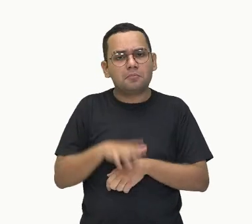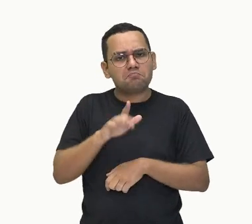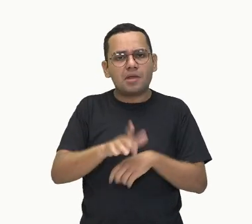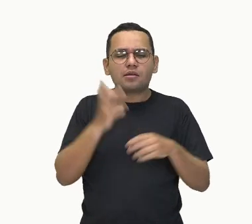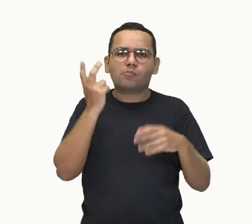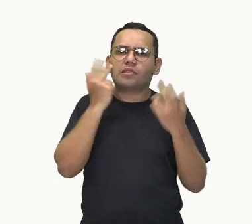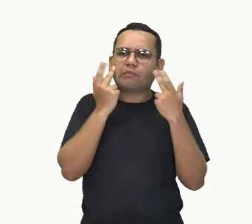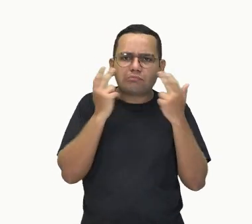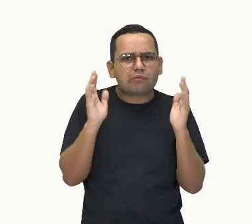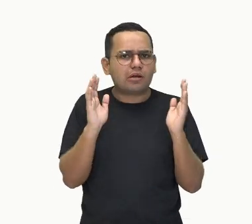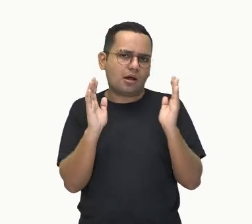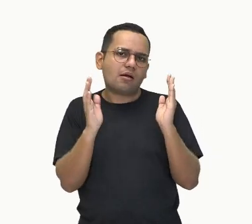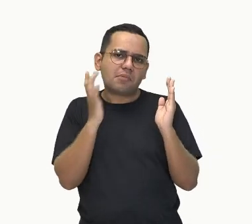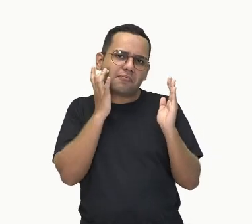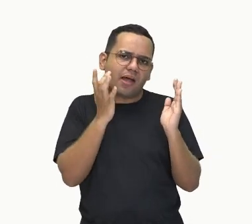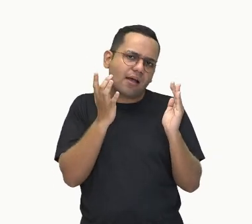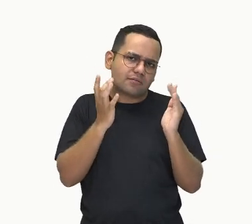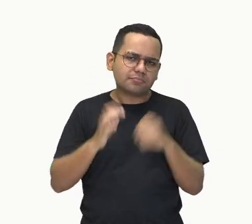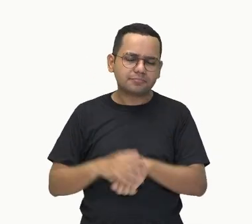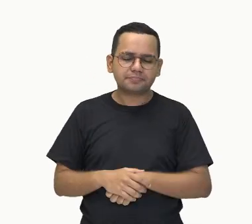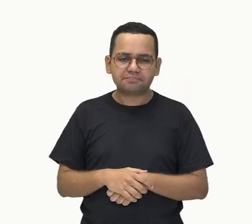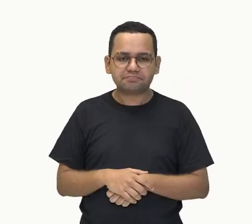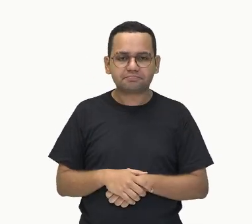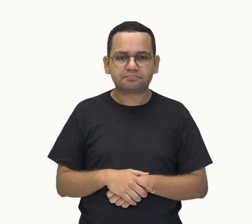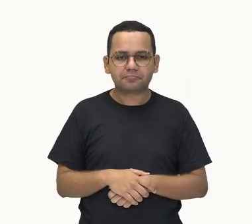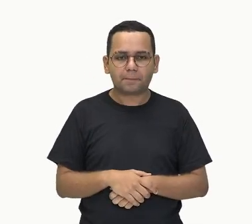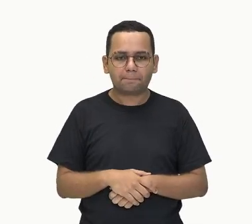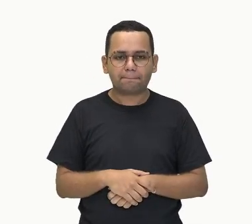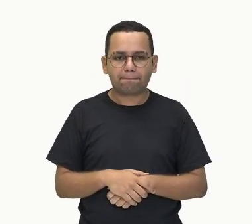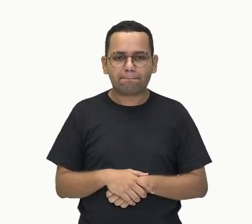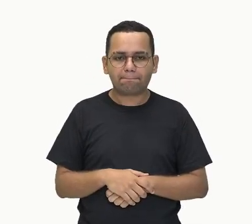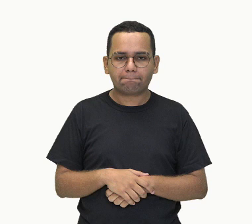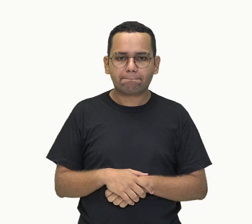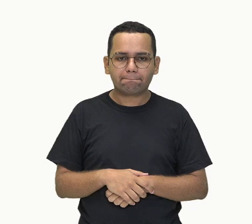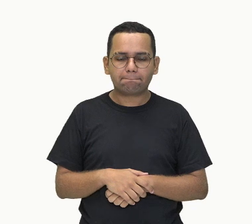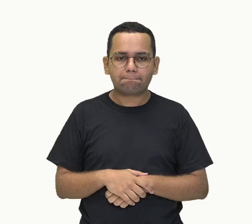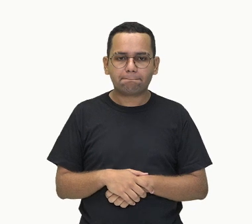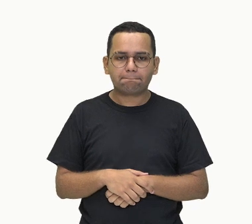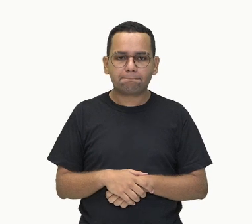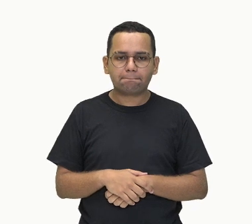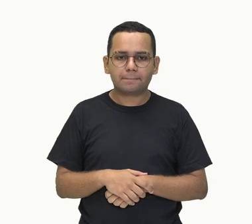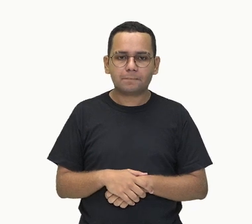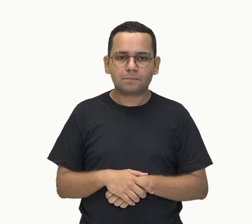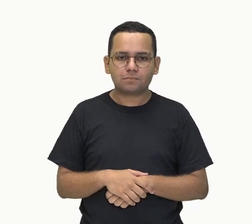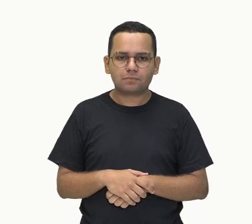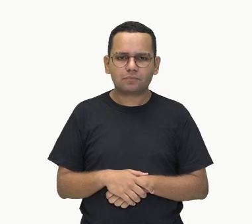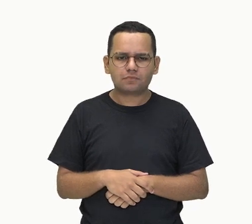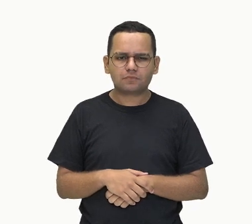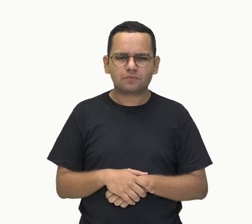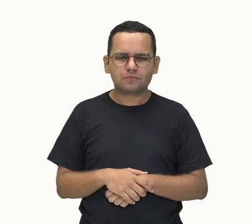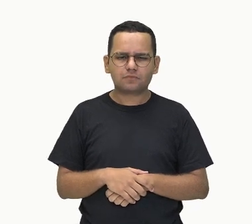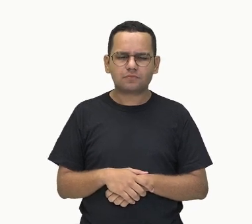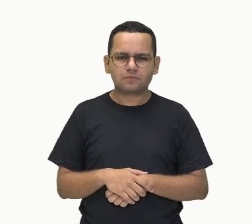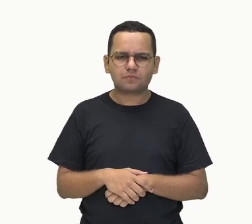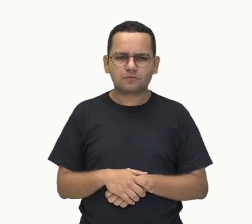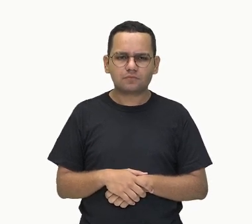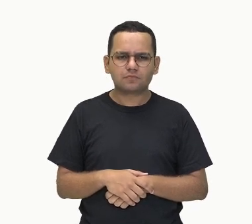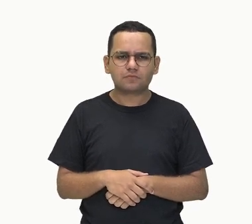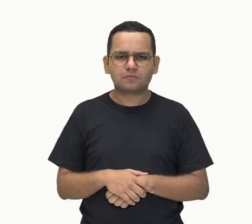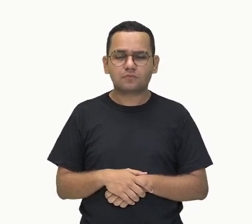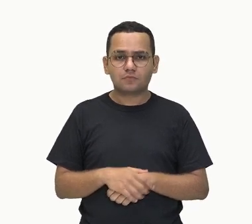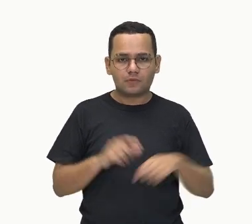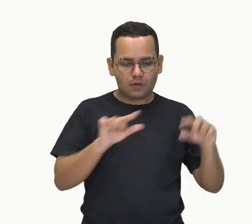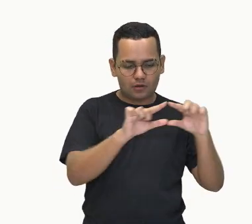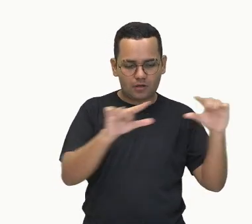comum, não é? Vamos aqui calcular então o nosso determinante. Vamos repetir aqui a